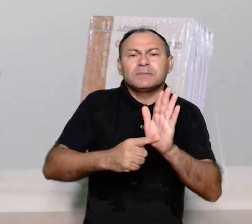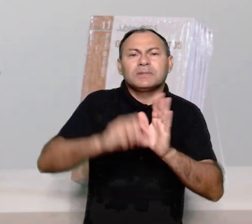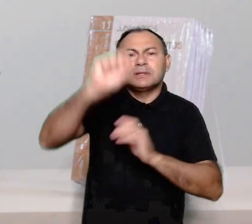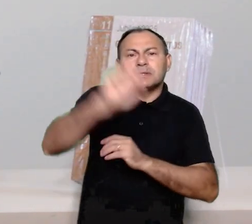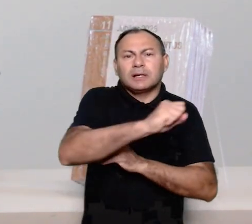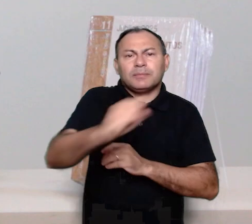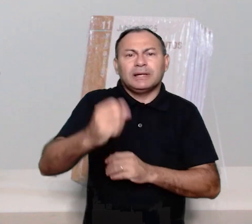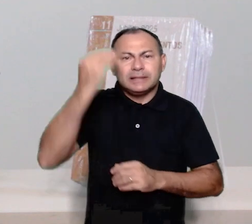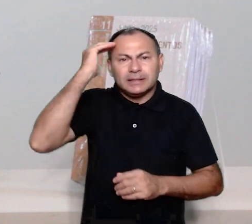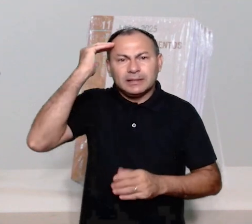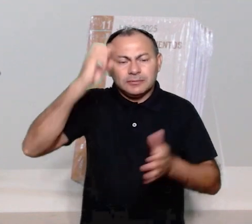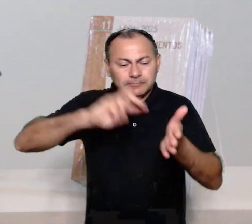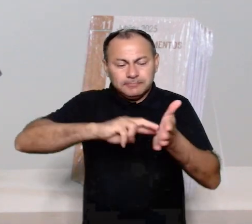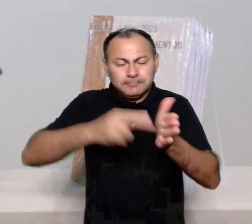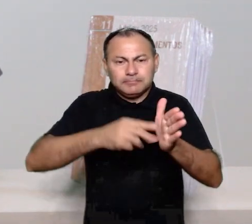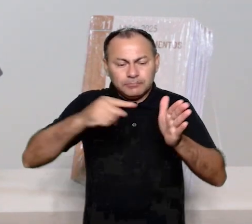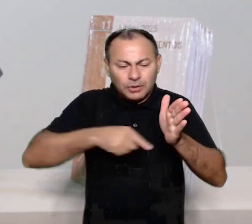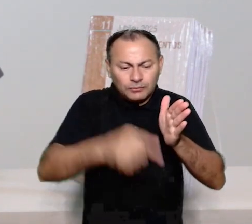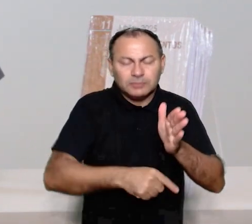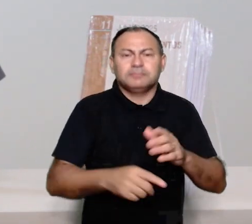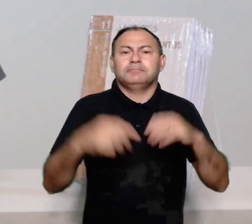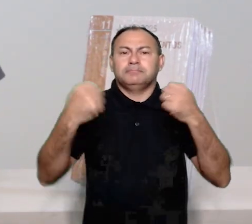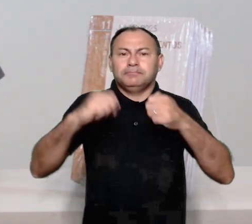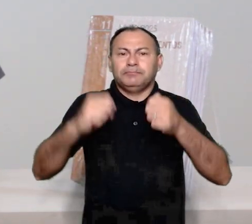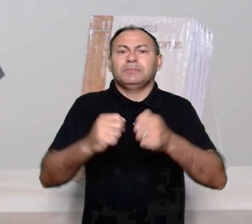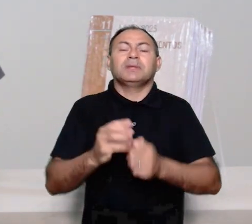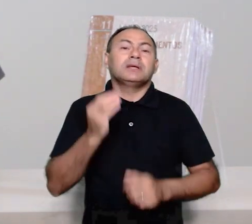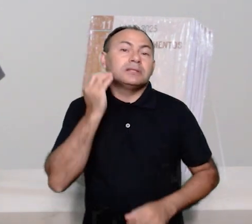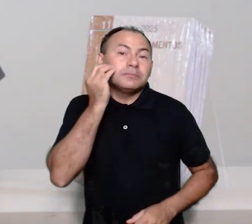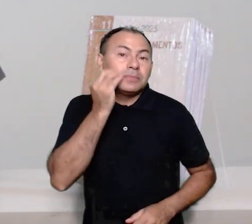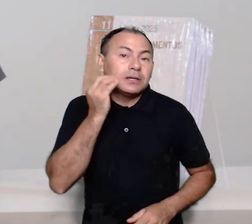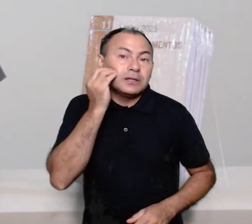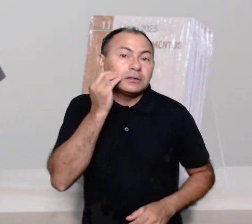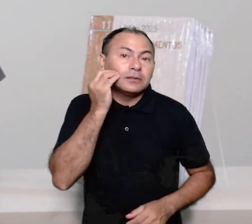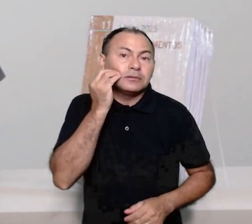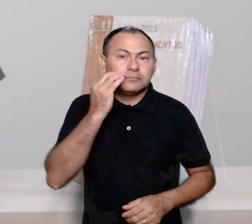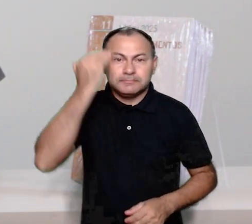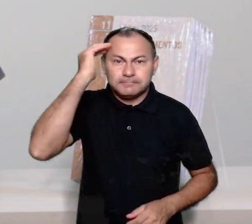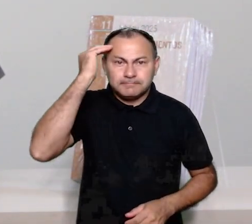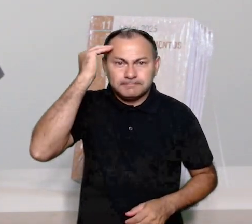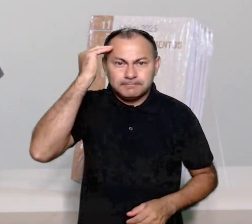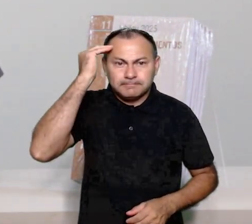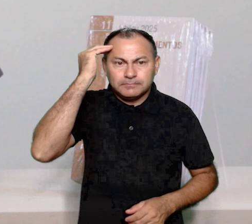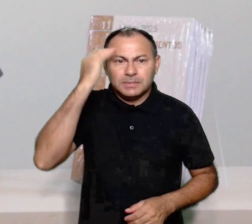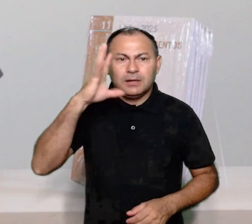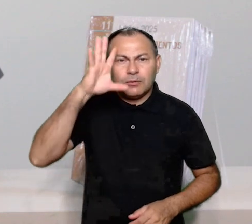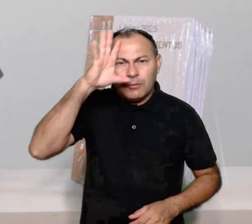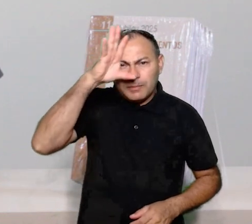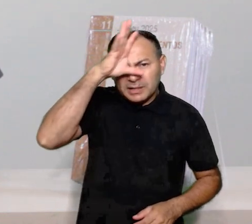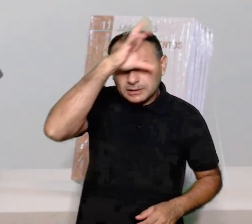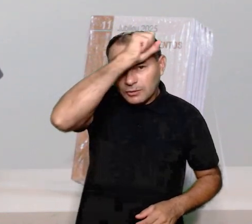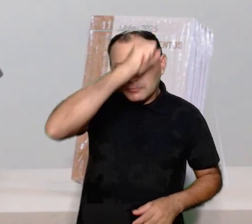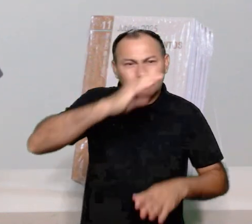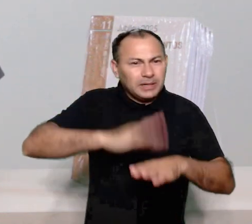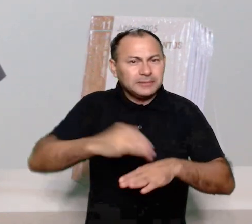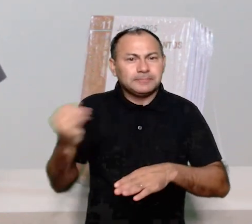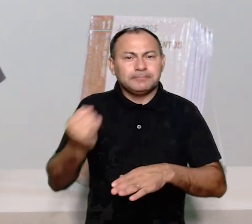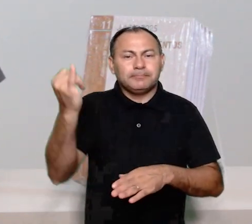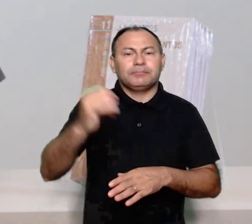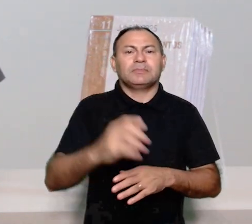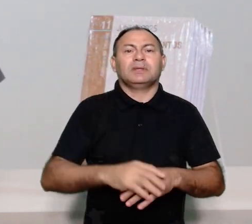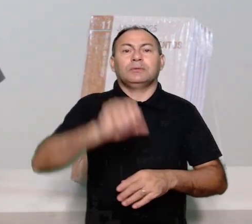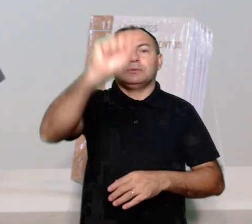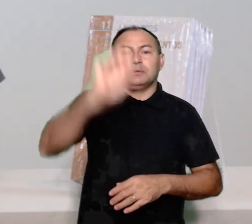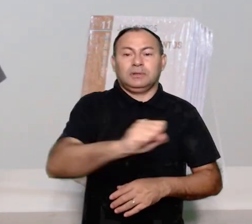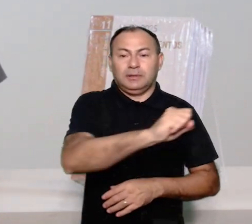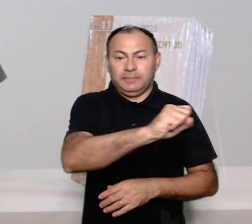no seu significado mais profundo, é preciso uma experiência, um entendimento, uma compreensão maior da